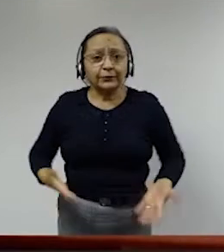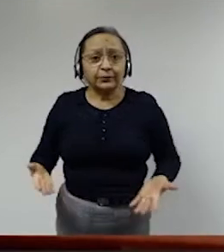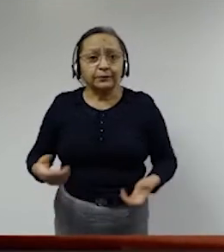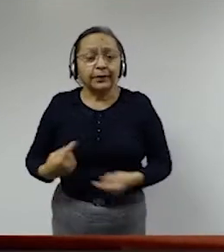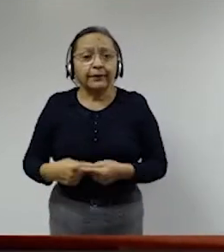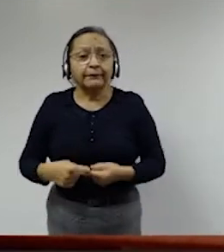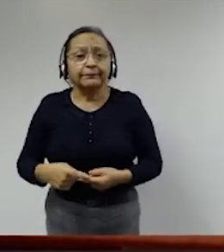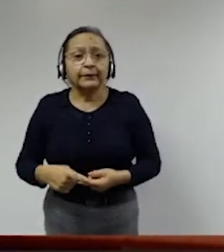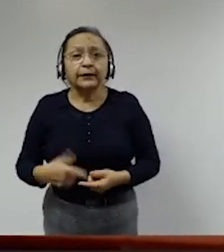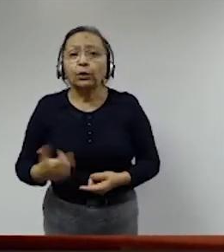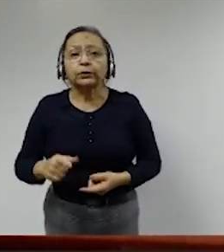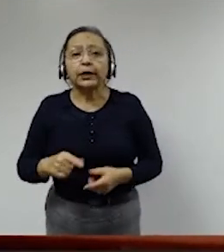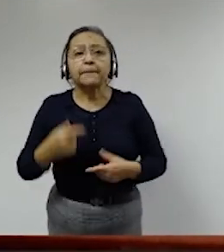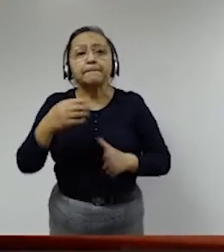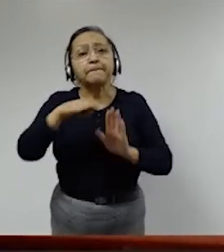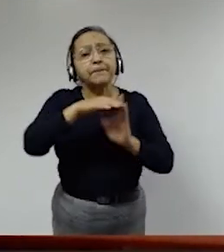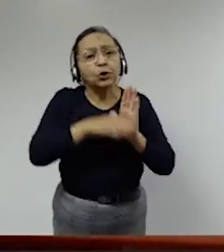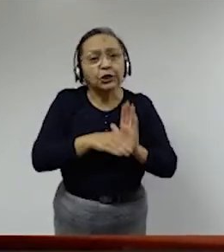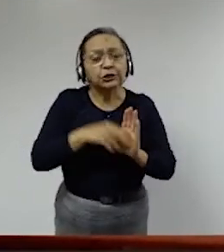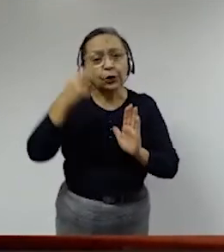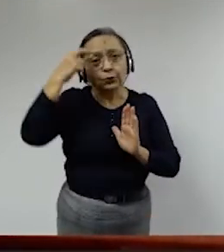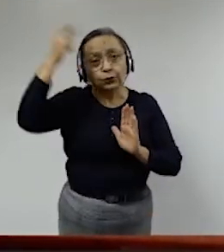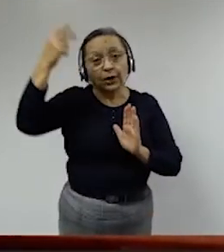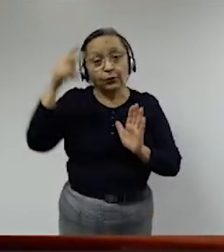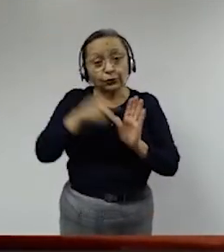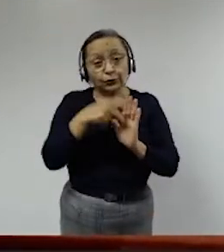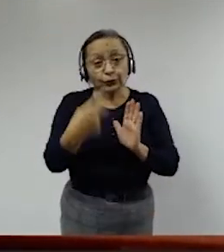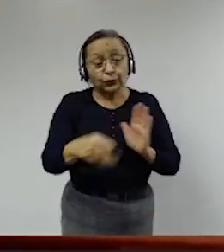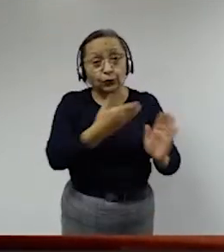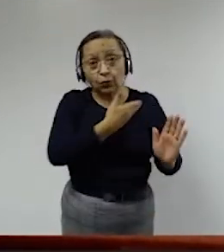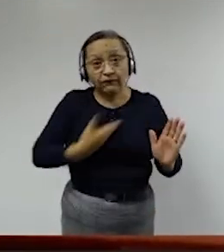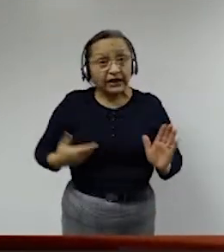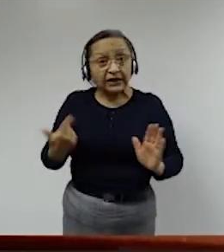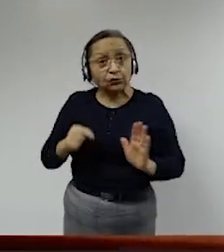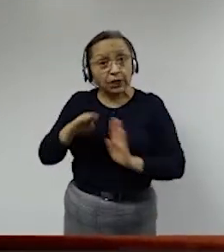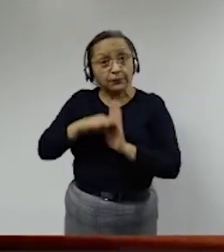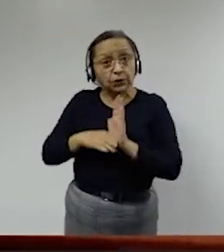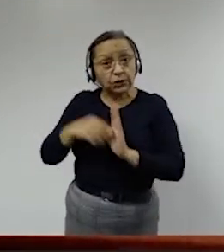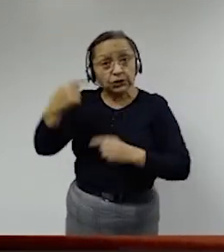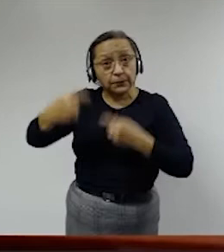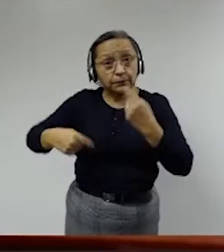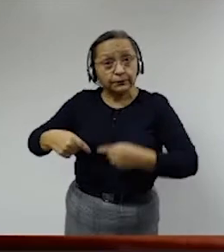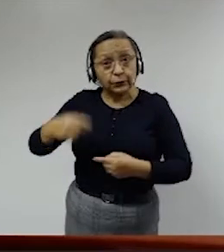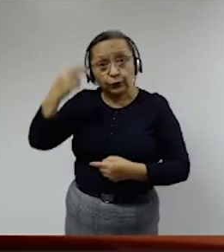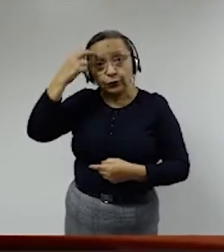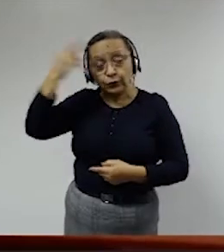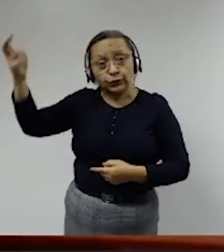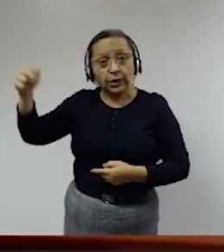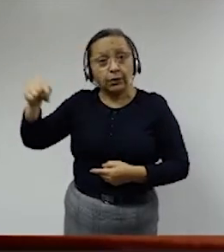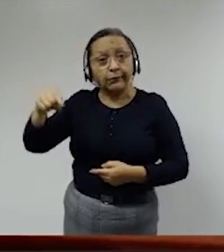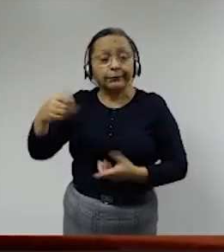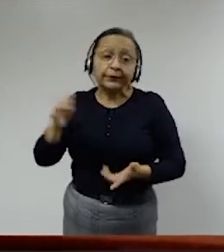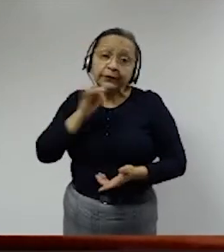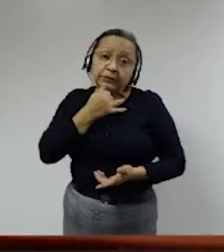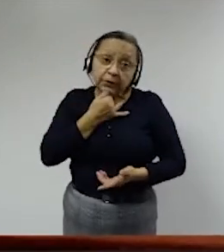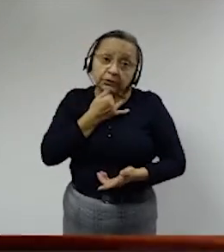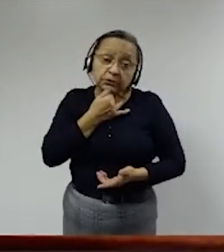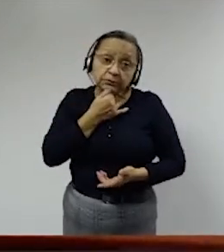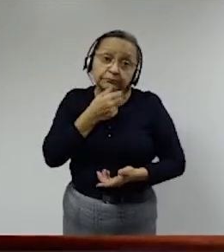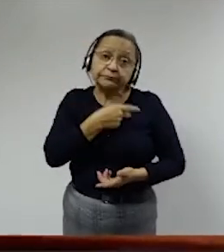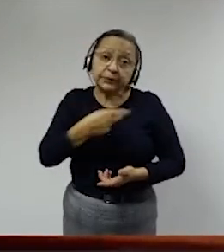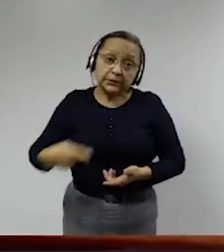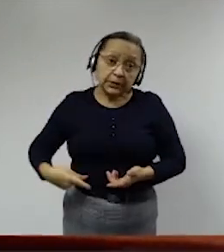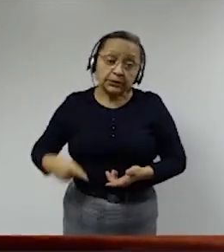ausência de política cultural do governo Jair Bolsonaro é nenhuma.